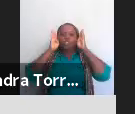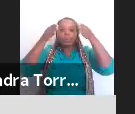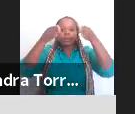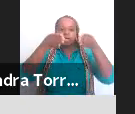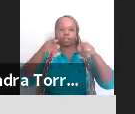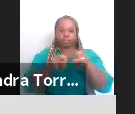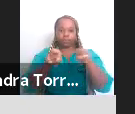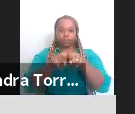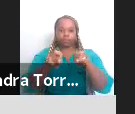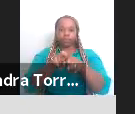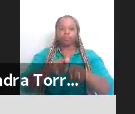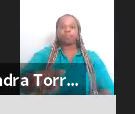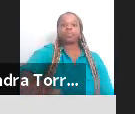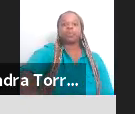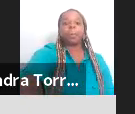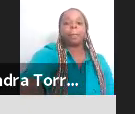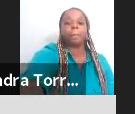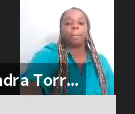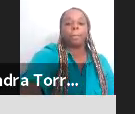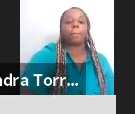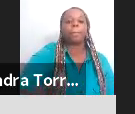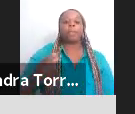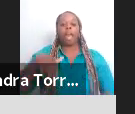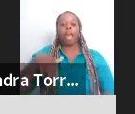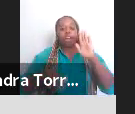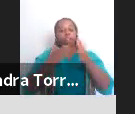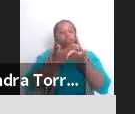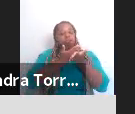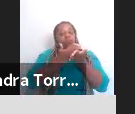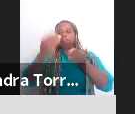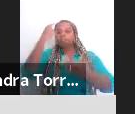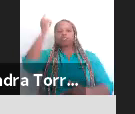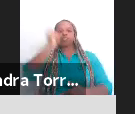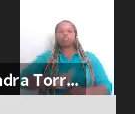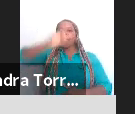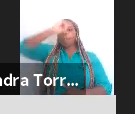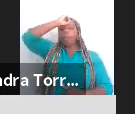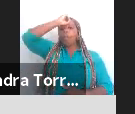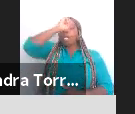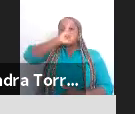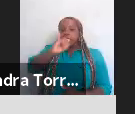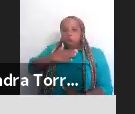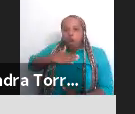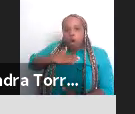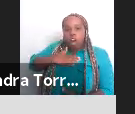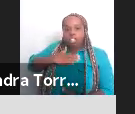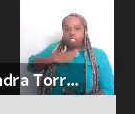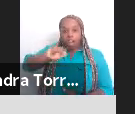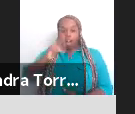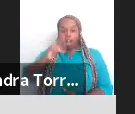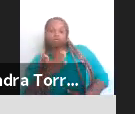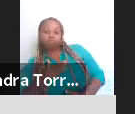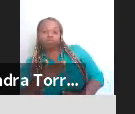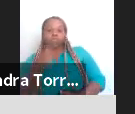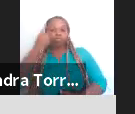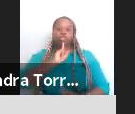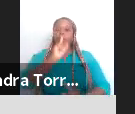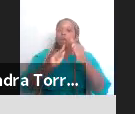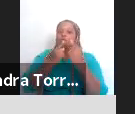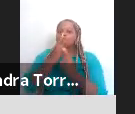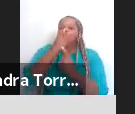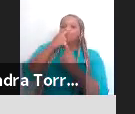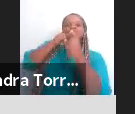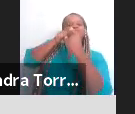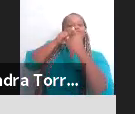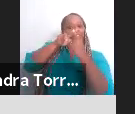quem está começando não sabe exatamente se gosta, se vai gostar, de que área que vai gostar, com o que se identifica, com o que não